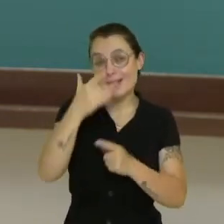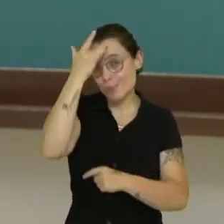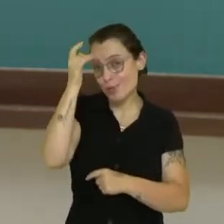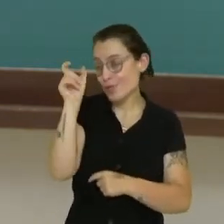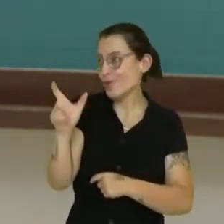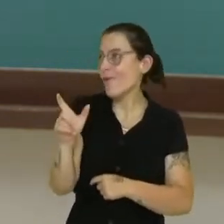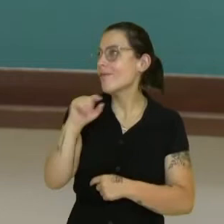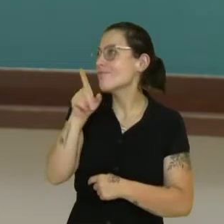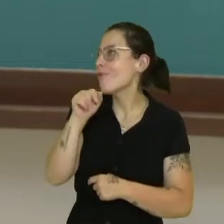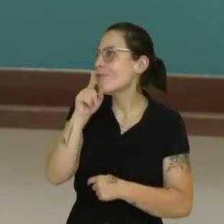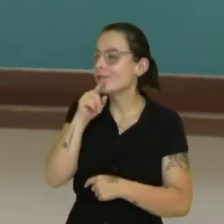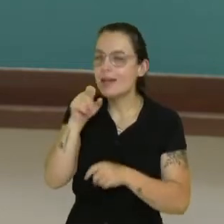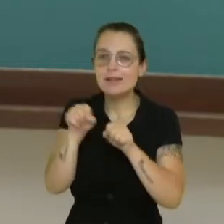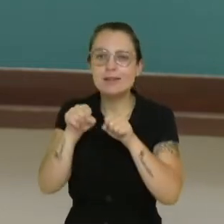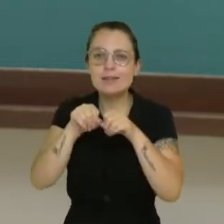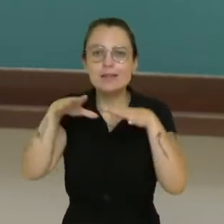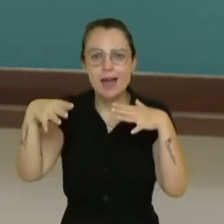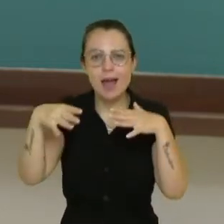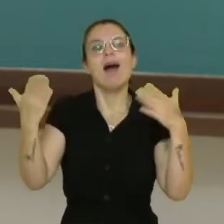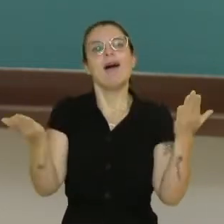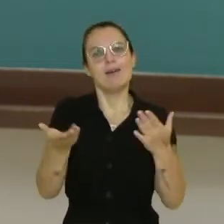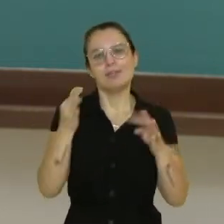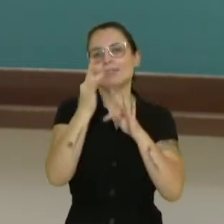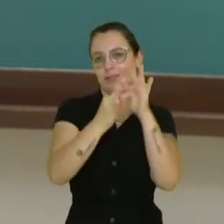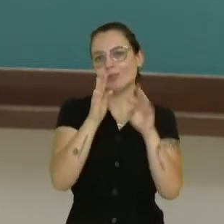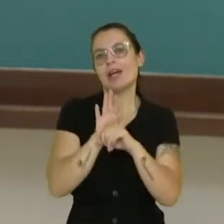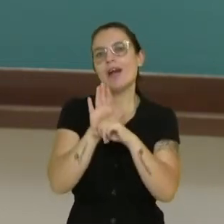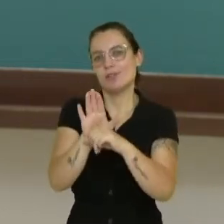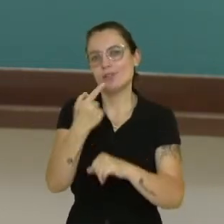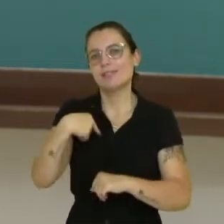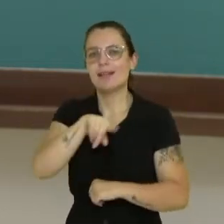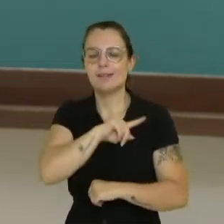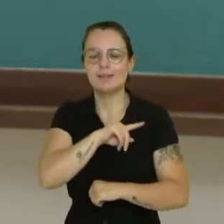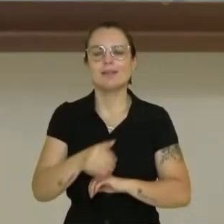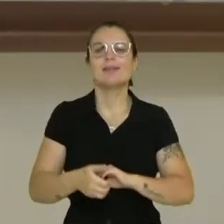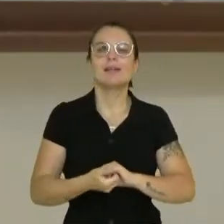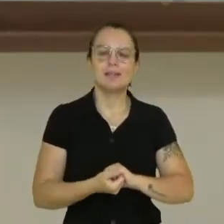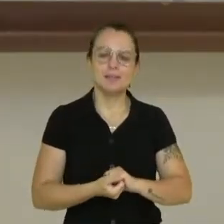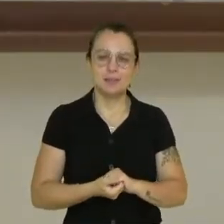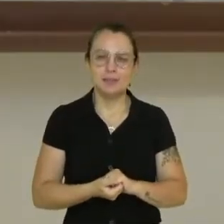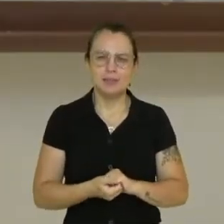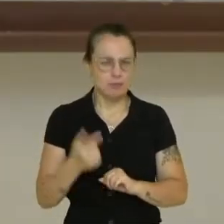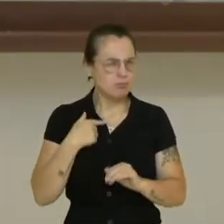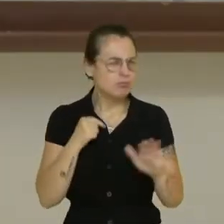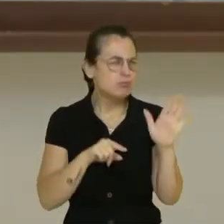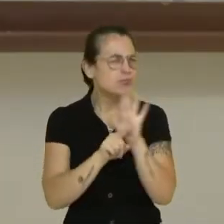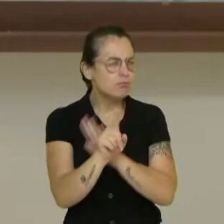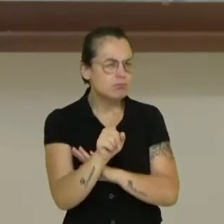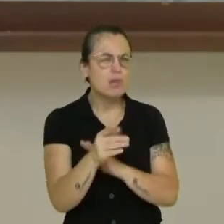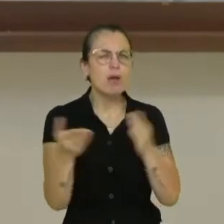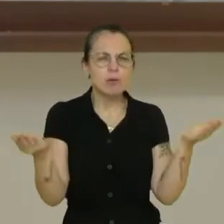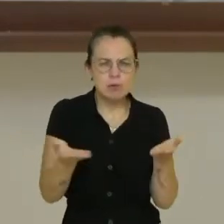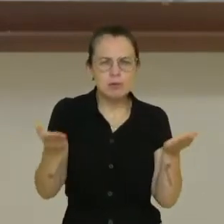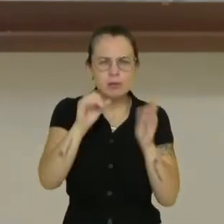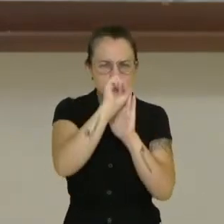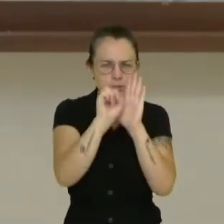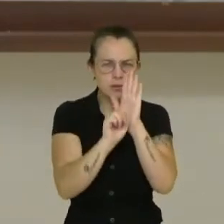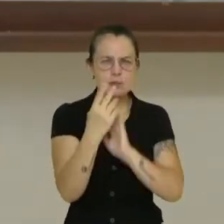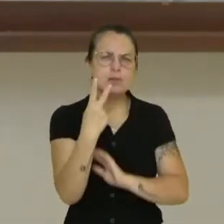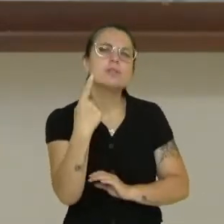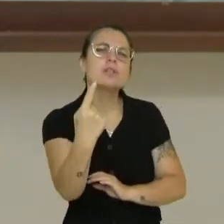não tinha essa possibilidade. E eu me pergunto muitas vezes, se hoje, no século XXI, nós